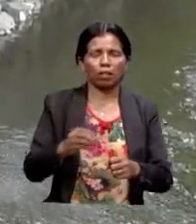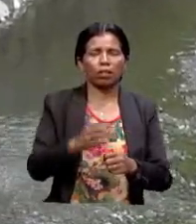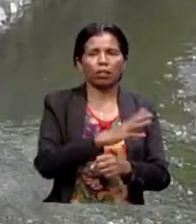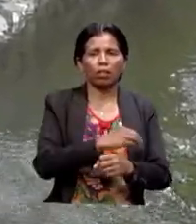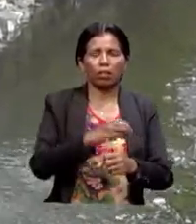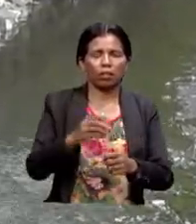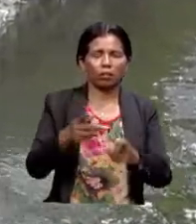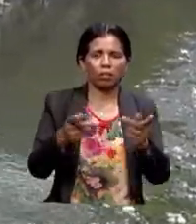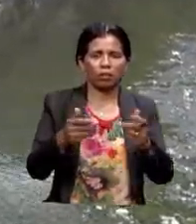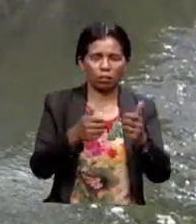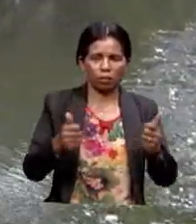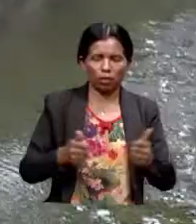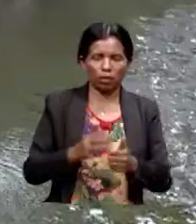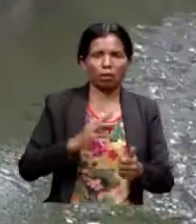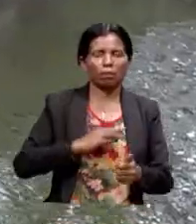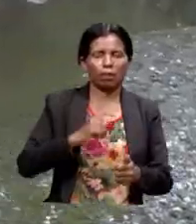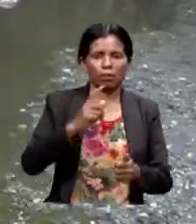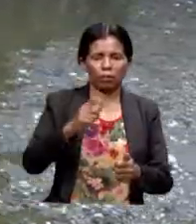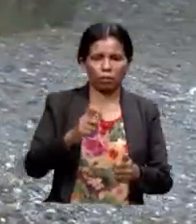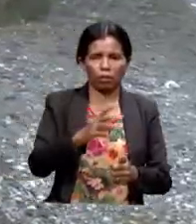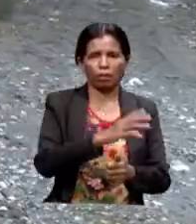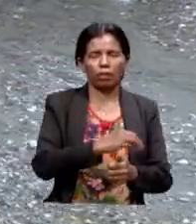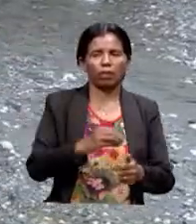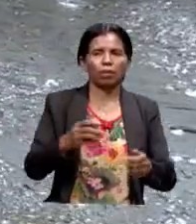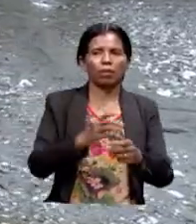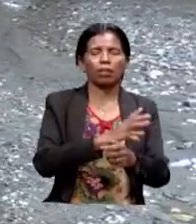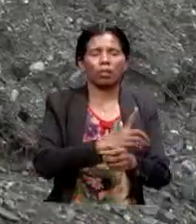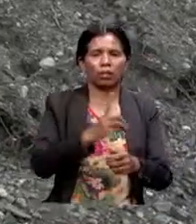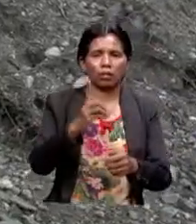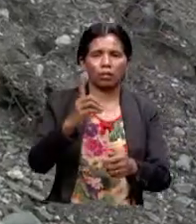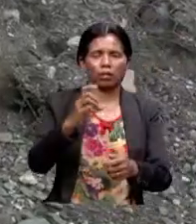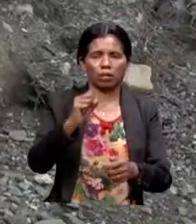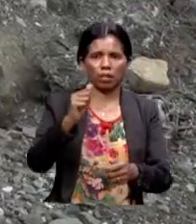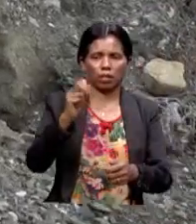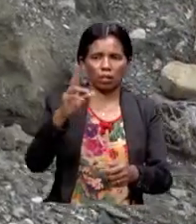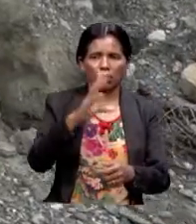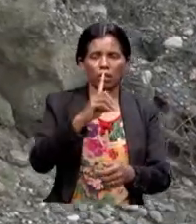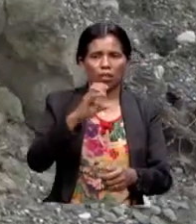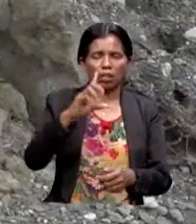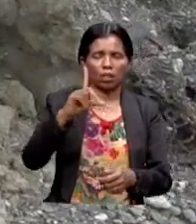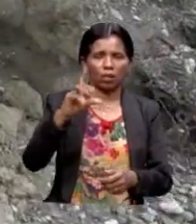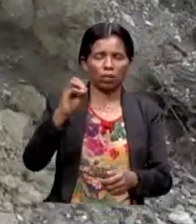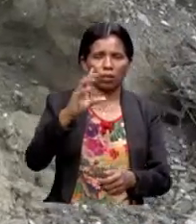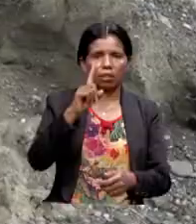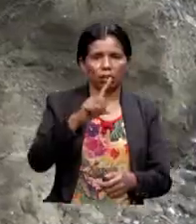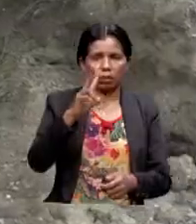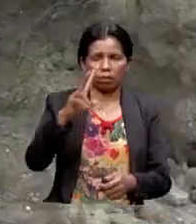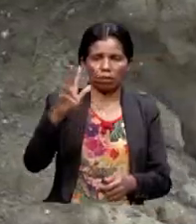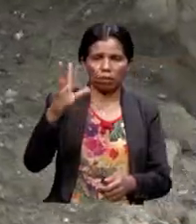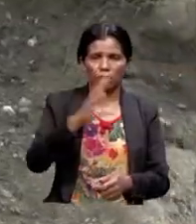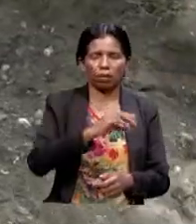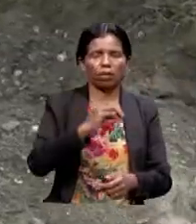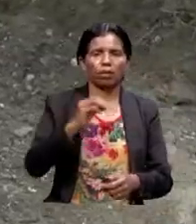irrigação e a posto administrativo Manatutu Vila, irrigação doming sau di lor ida rua notolu,